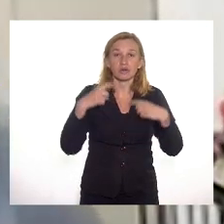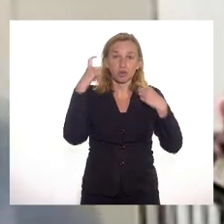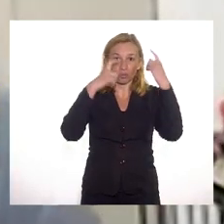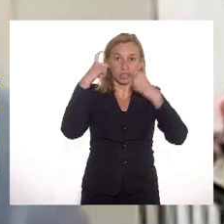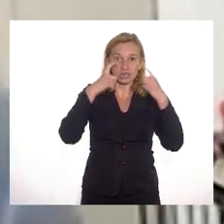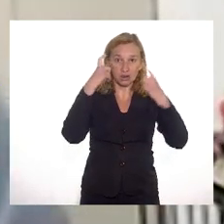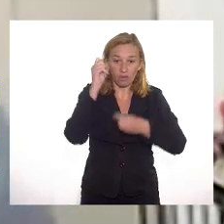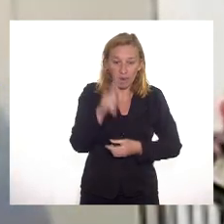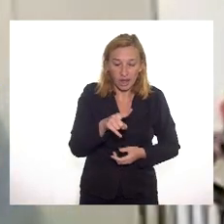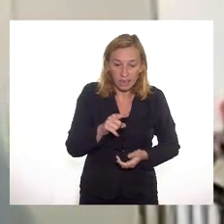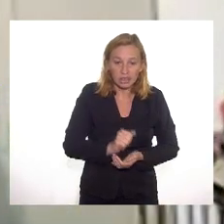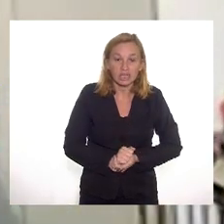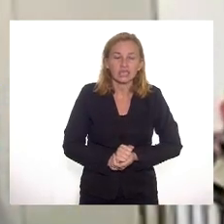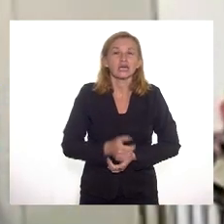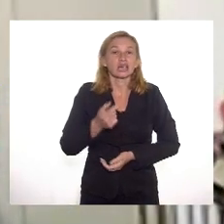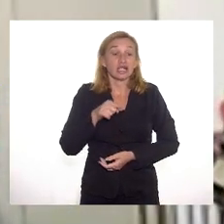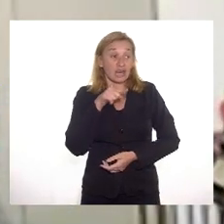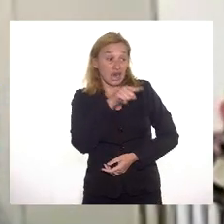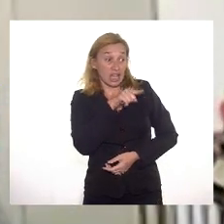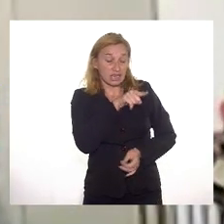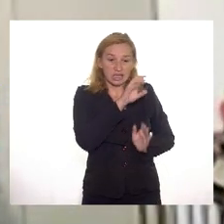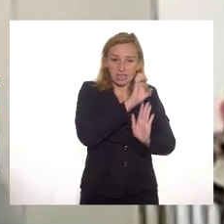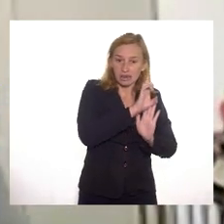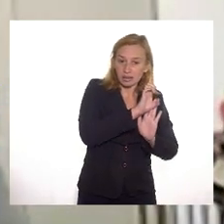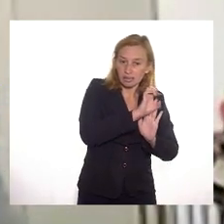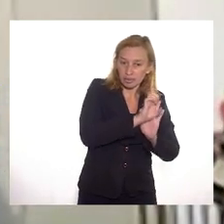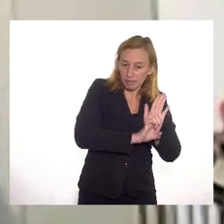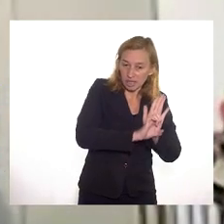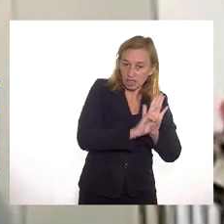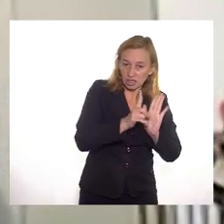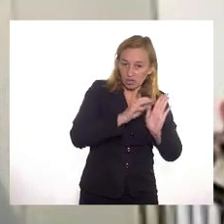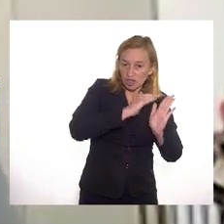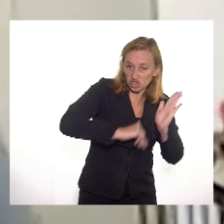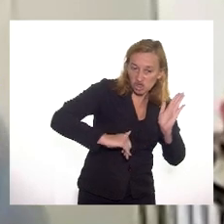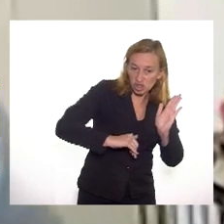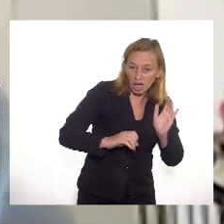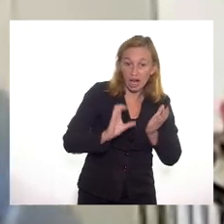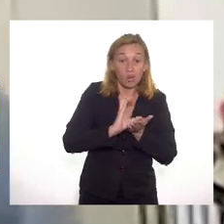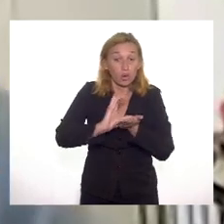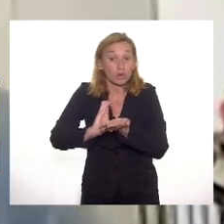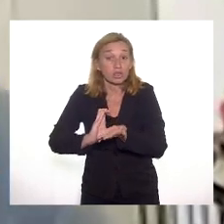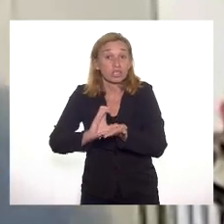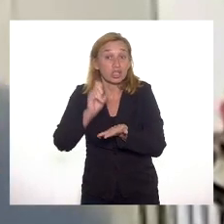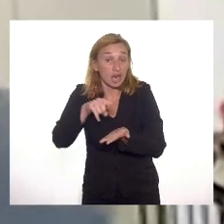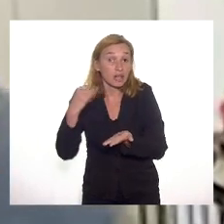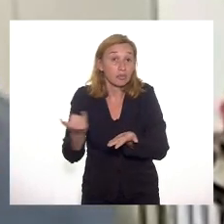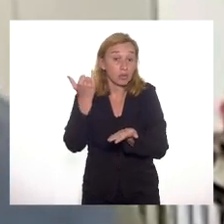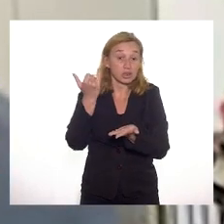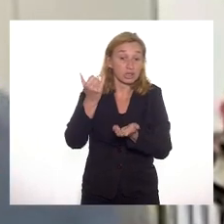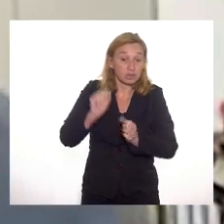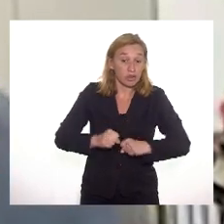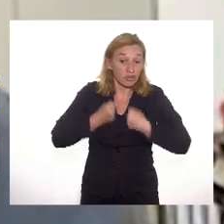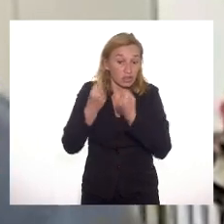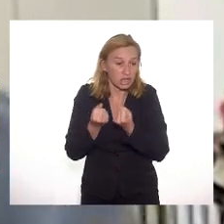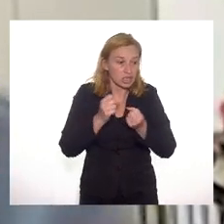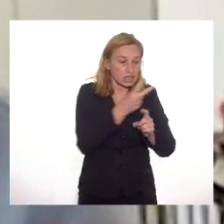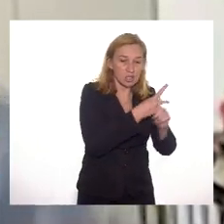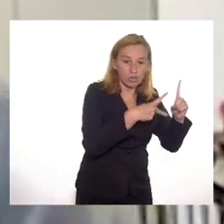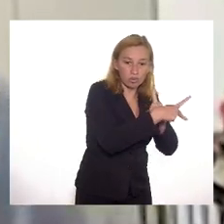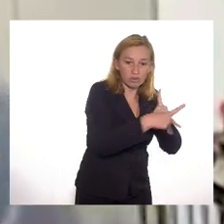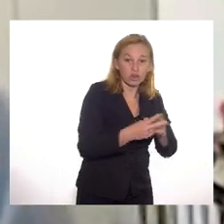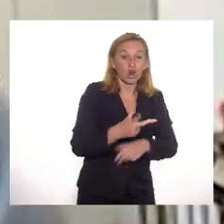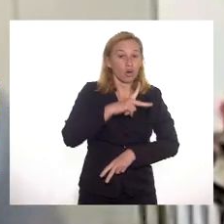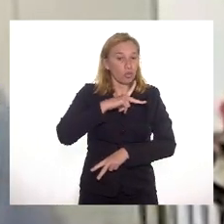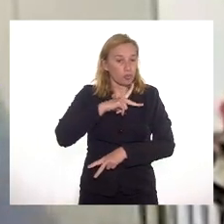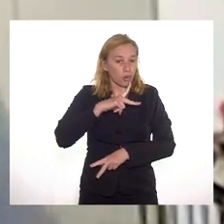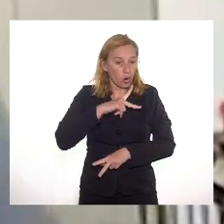foi: será que essa emenda não vai retirar recursos que seriam importantes para fortalecer o Rio Previdência? E aí, o